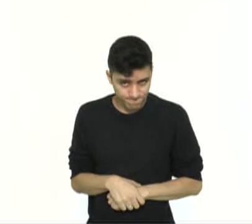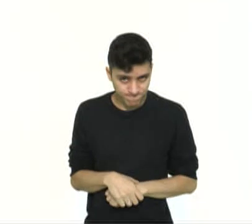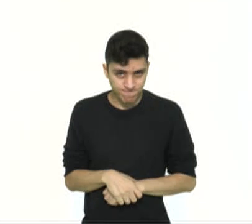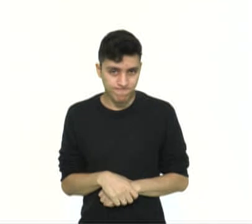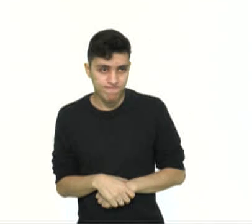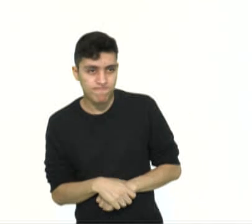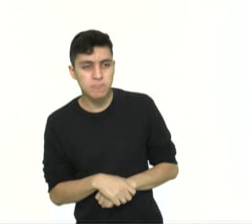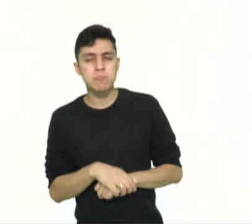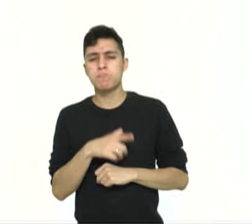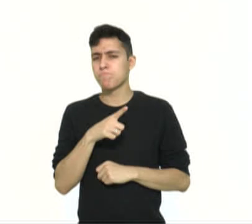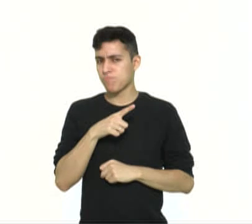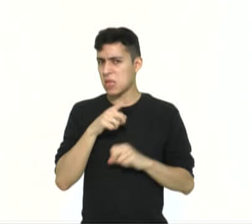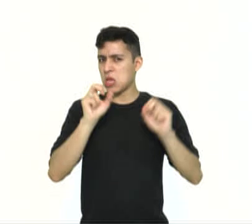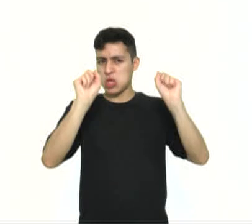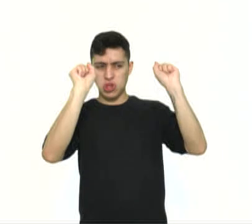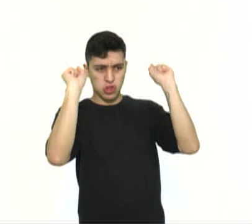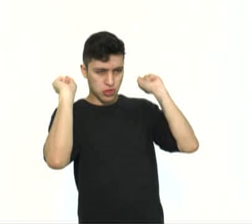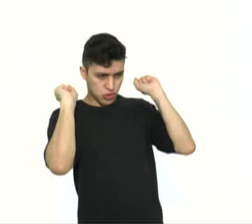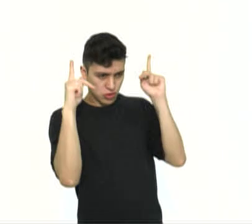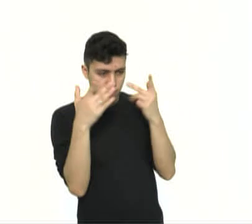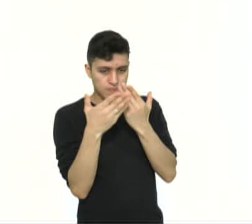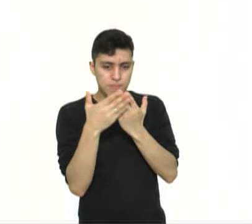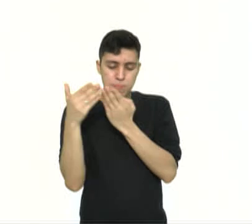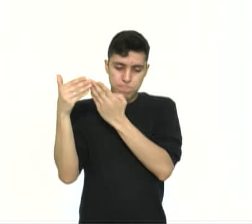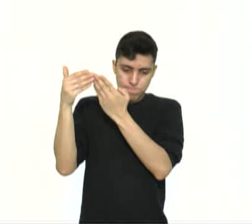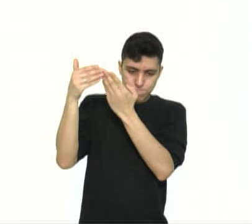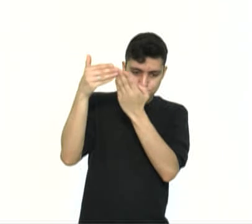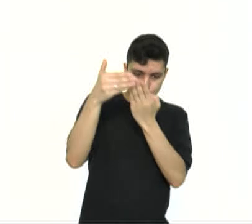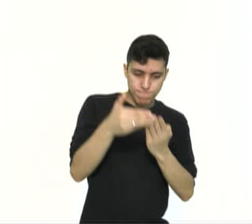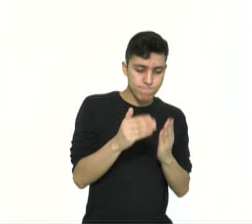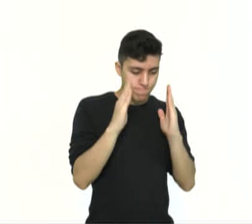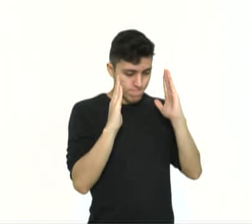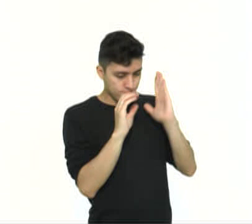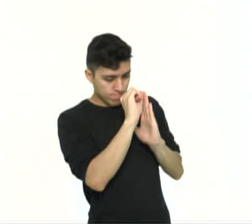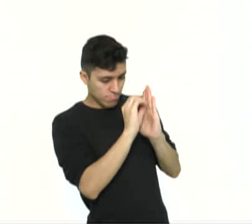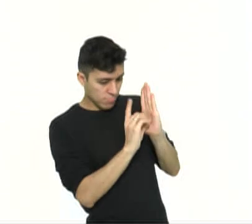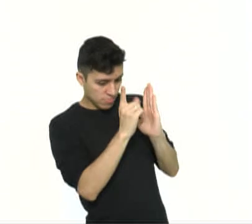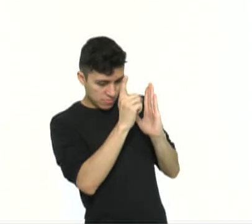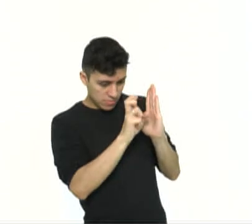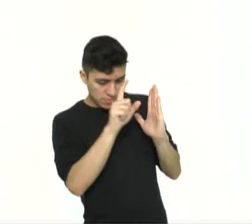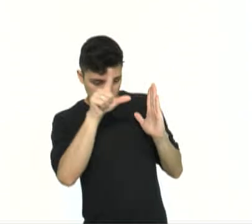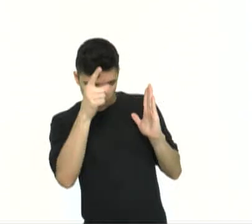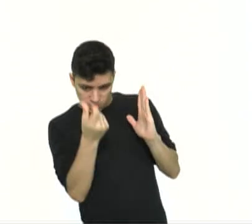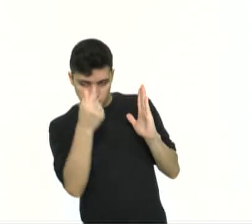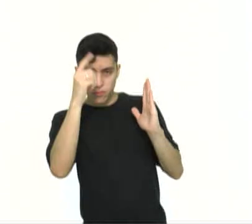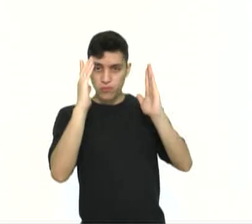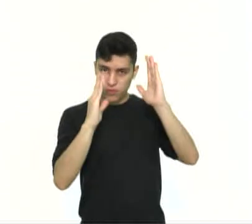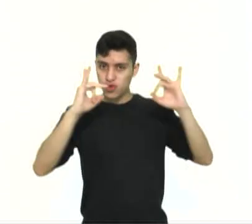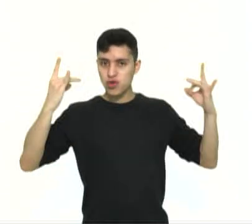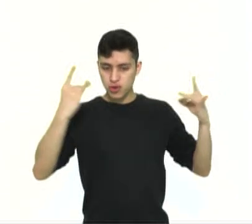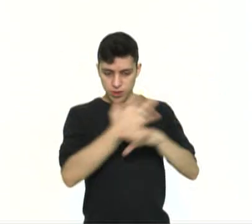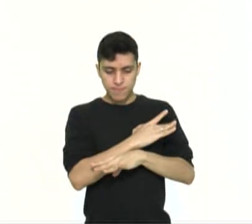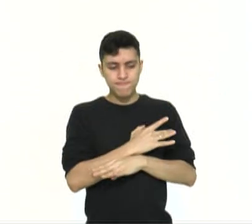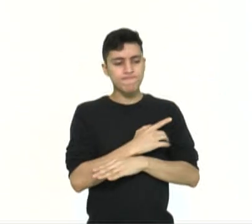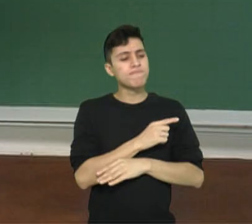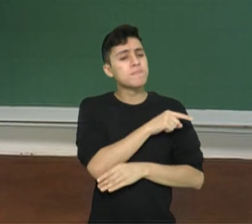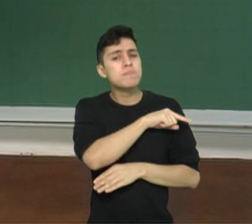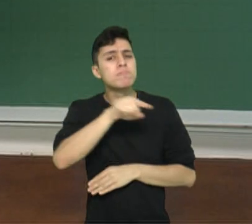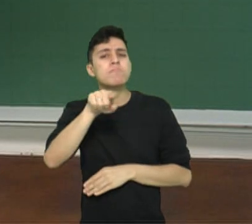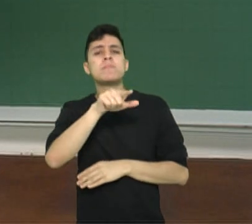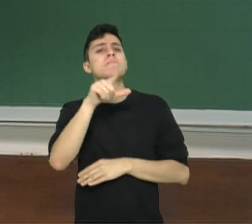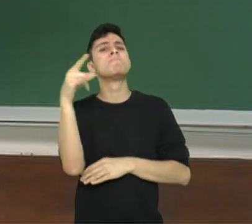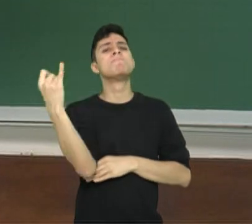nós estudamos as grandes navegações europeias, ali entre o século XV e XVI. O que nós vimos de importante nessas